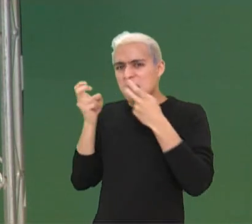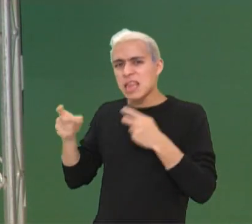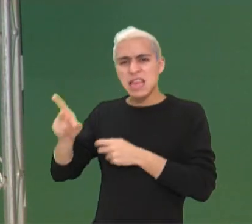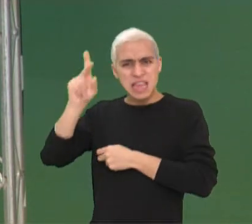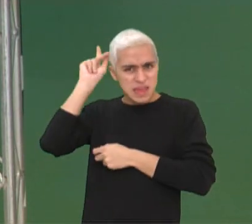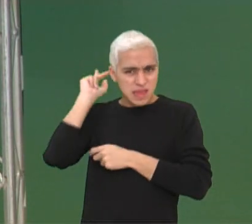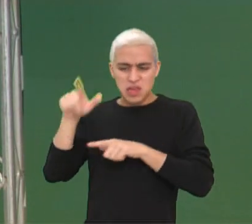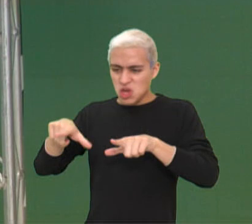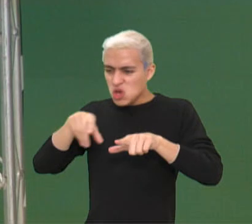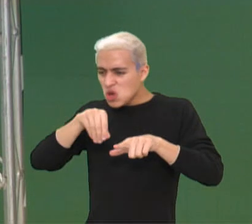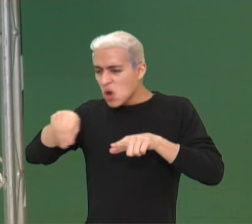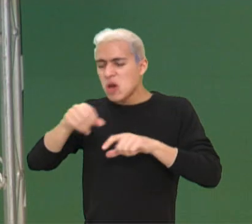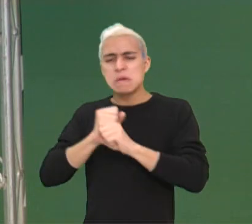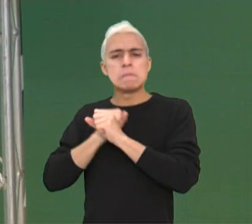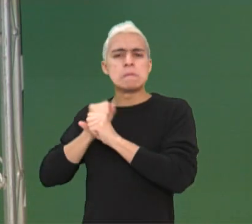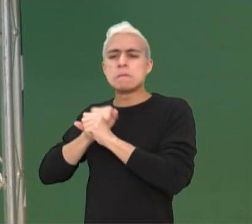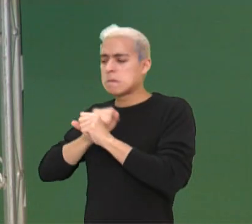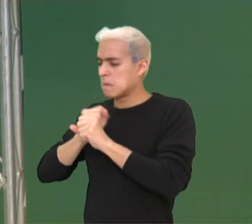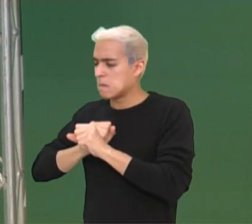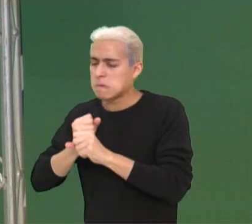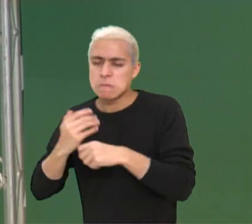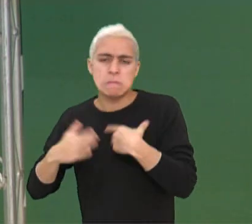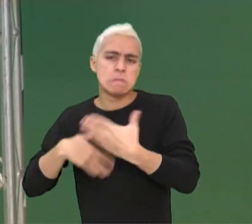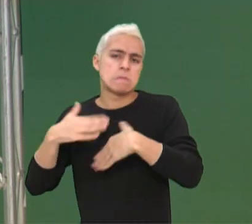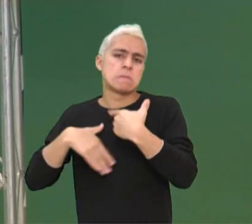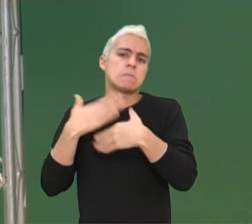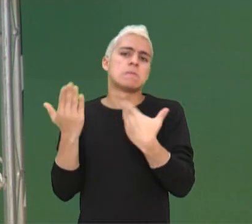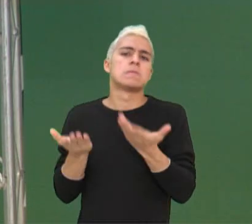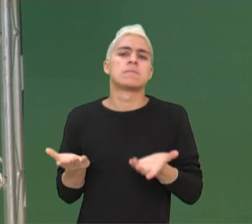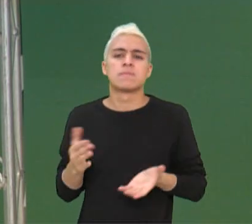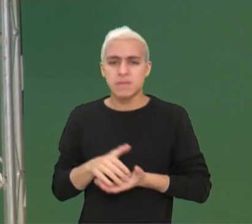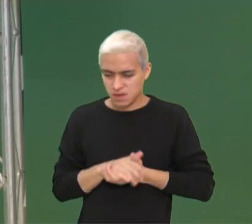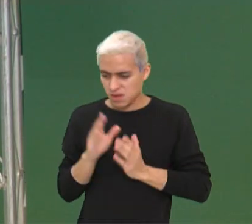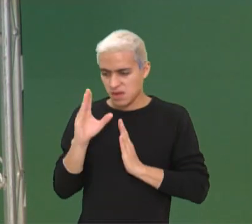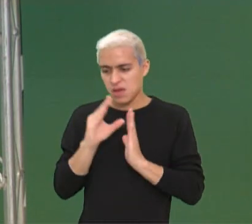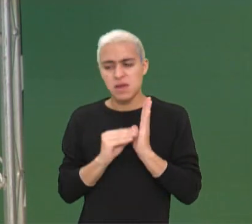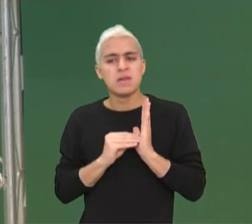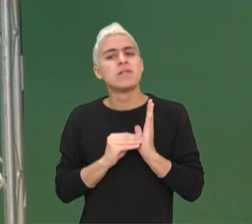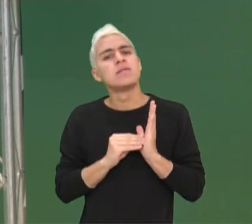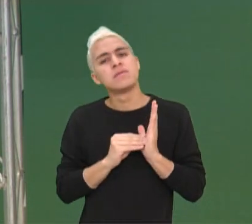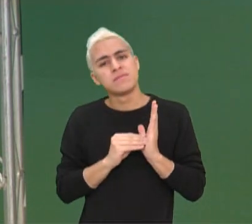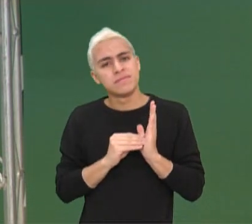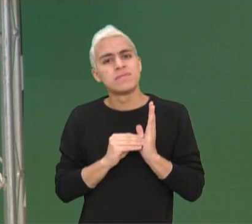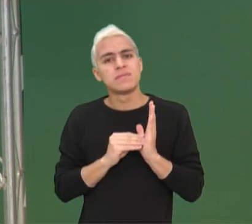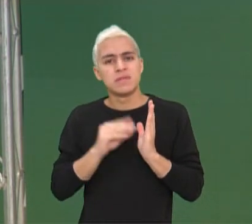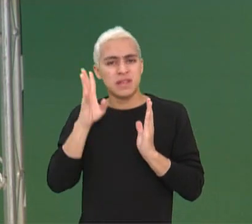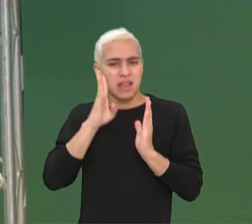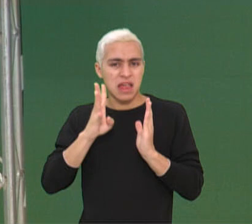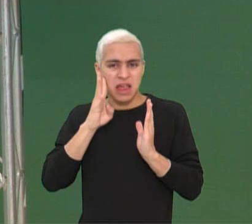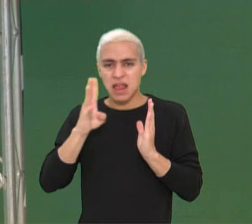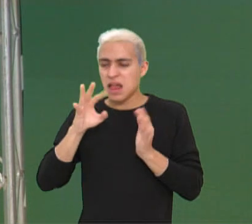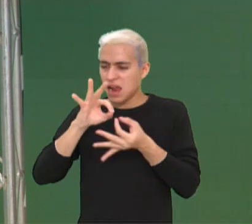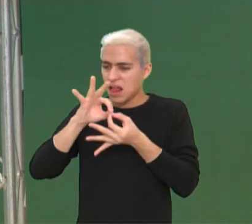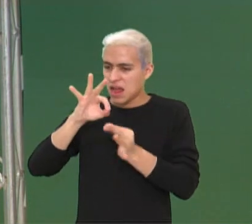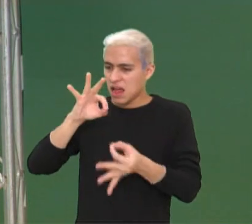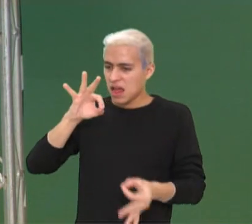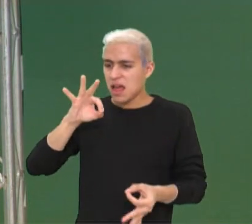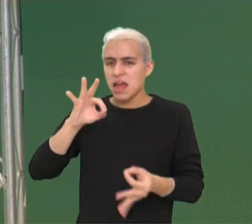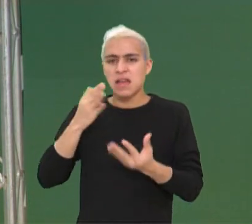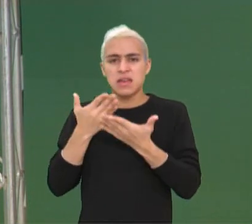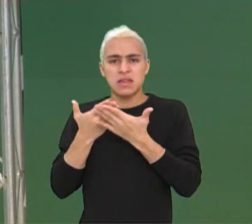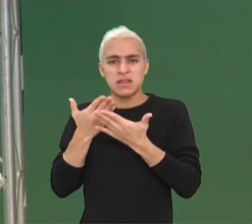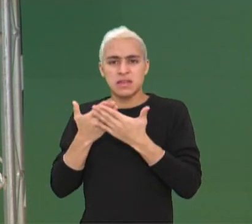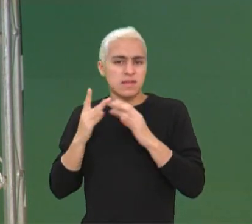jogos assim que anos e anos atrás. Isso é um conteúdo assim muito bacana, muito extenso de a gente